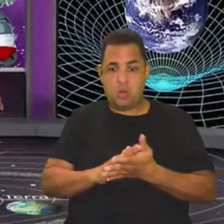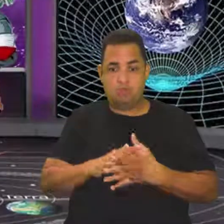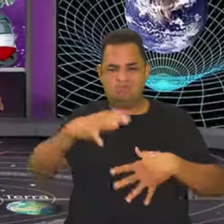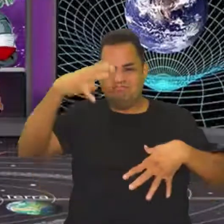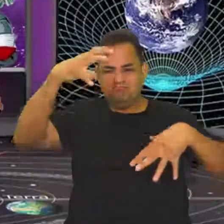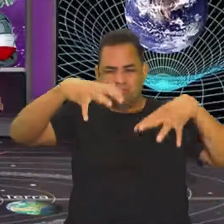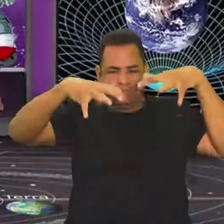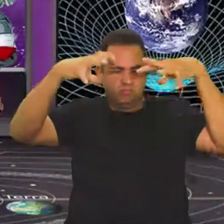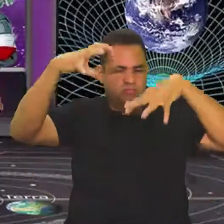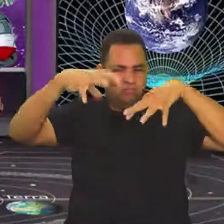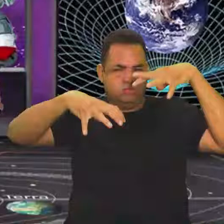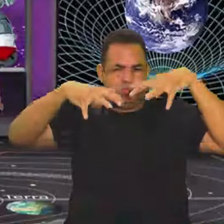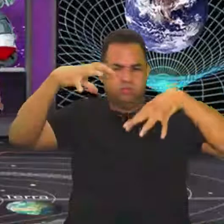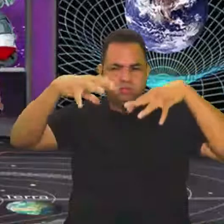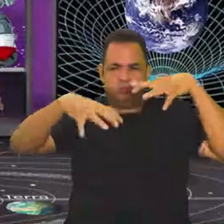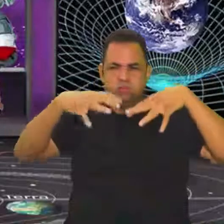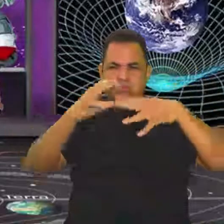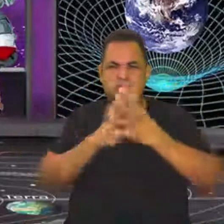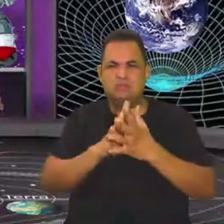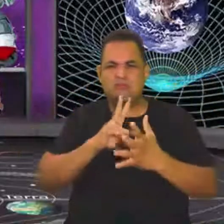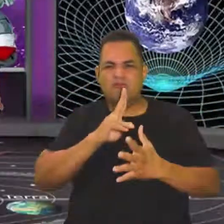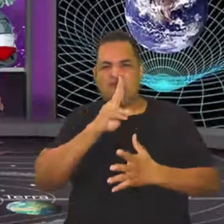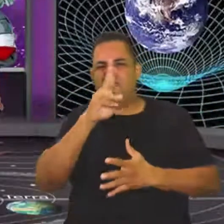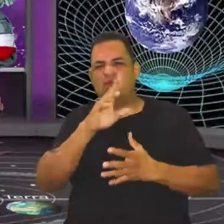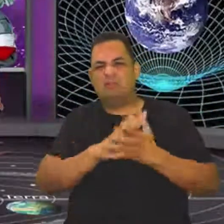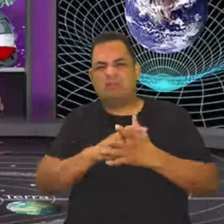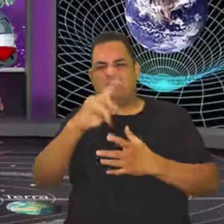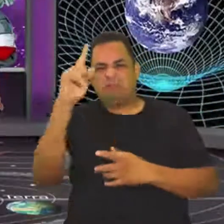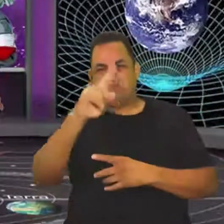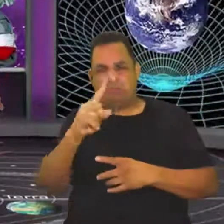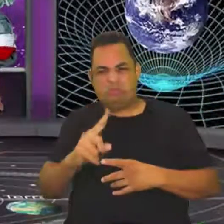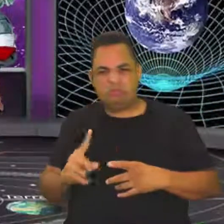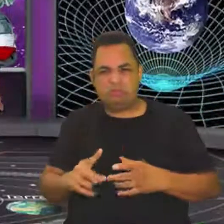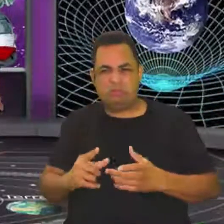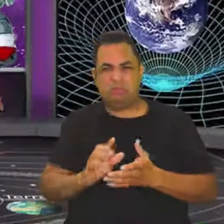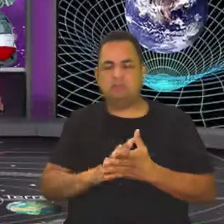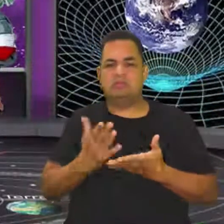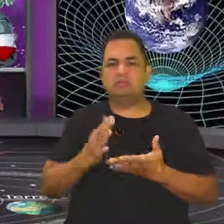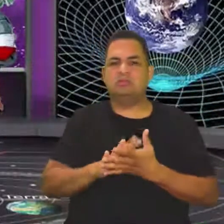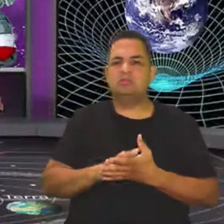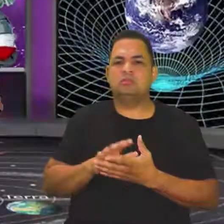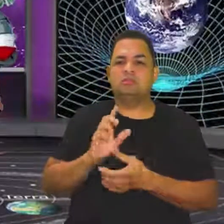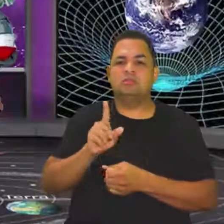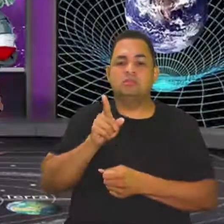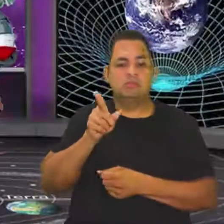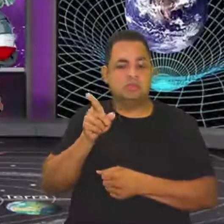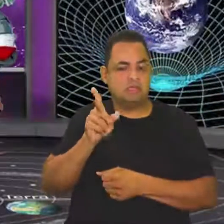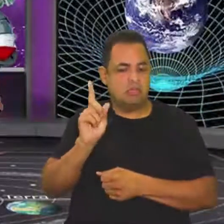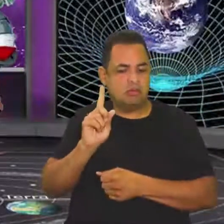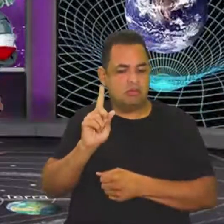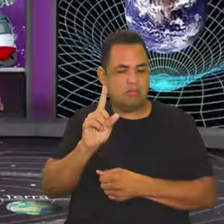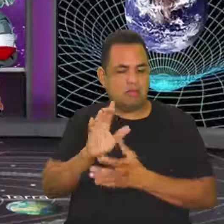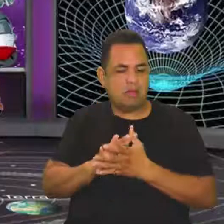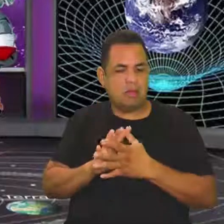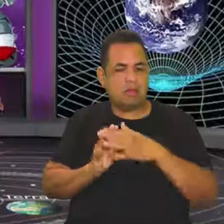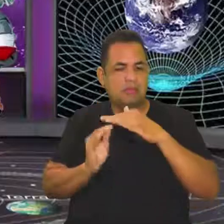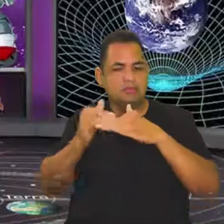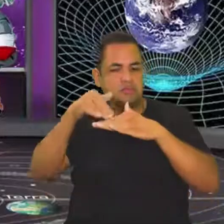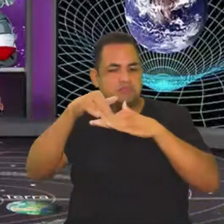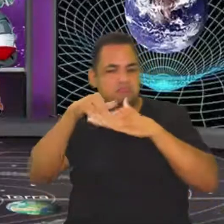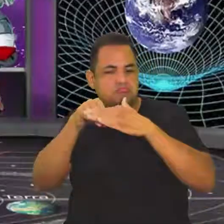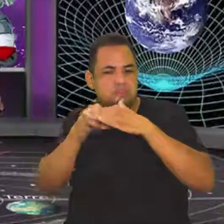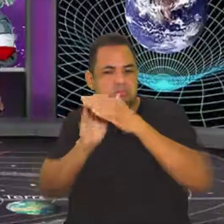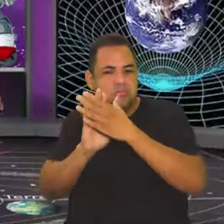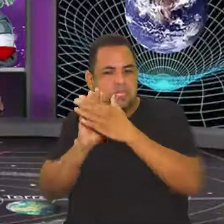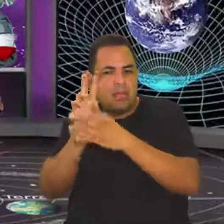tempestade, que eu falo está muito forte, está caindo muito raio, você não tem abrigo, não vá para debaixo de árvores, que geralmente é como